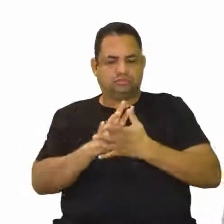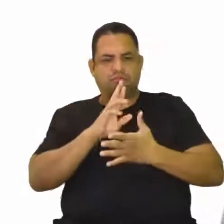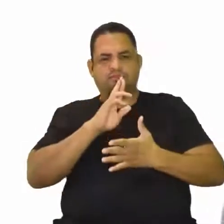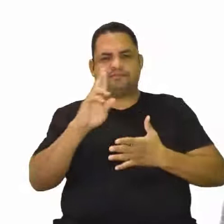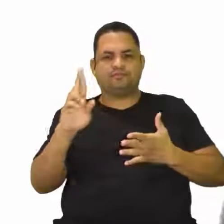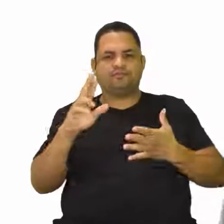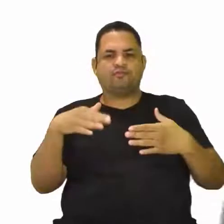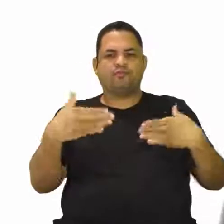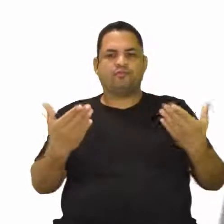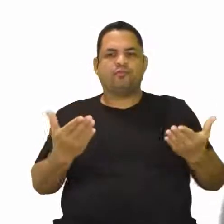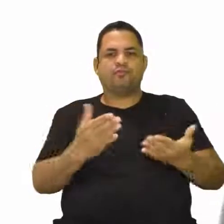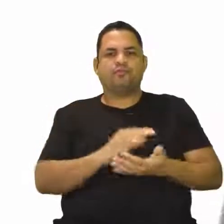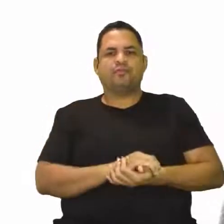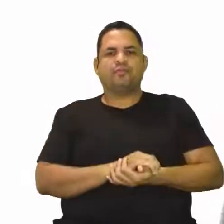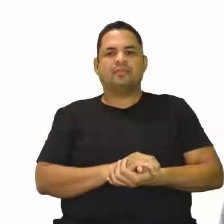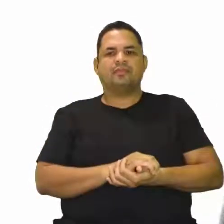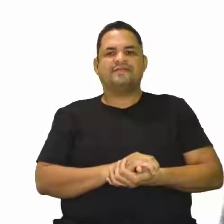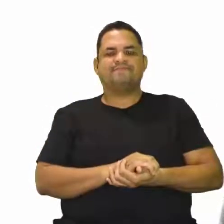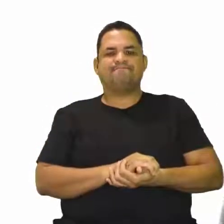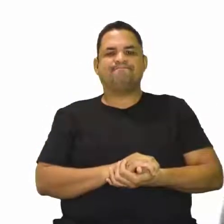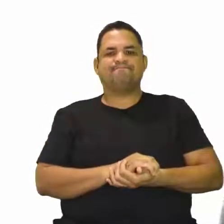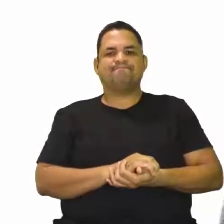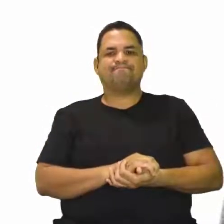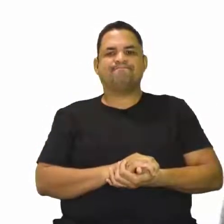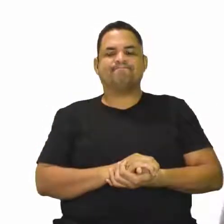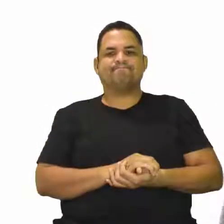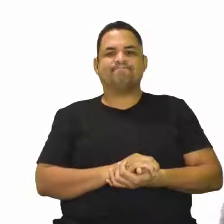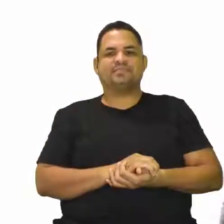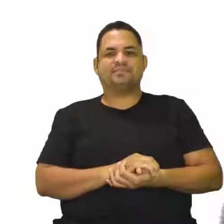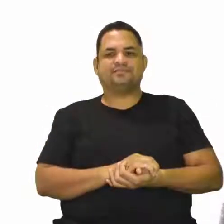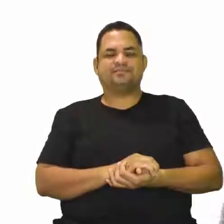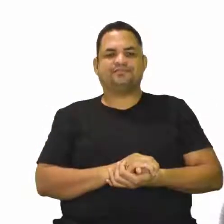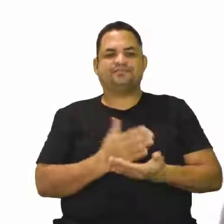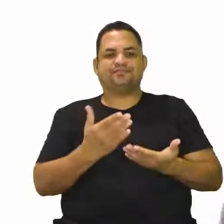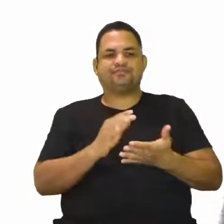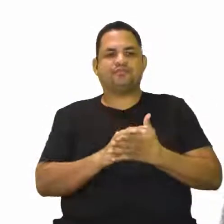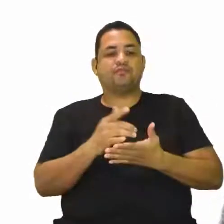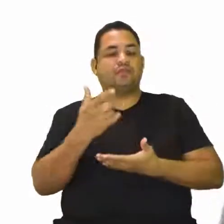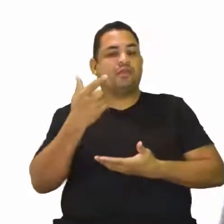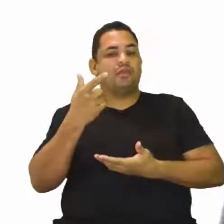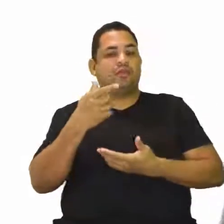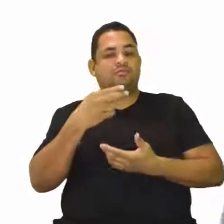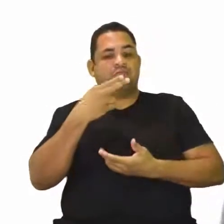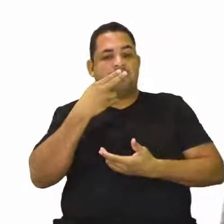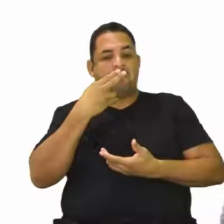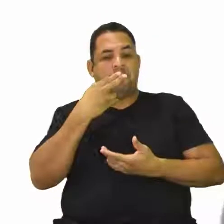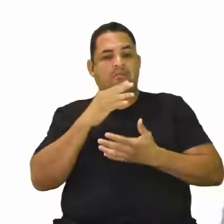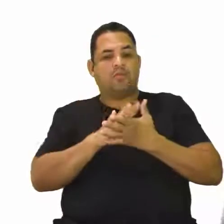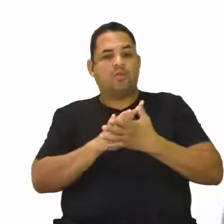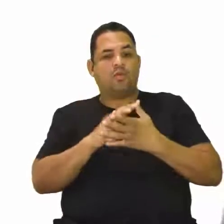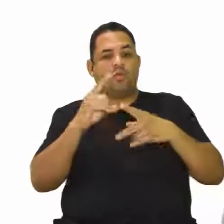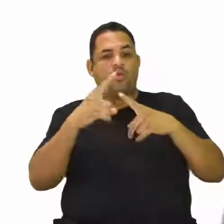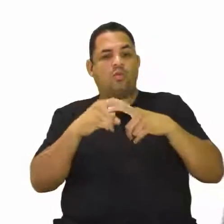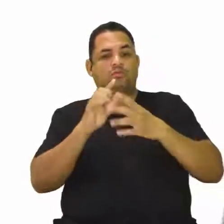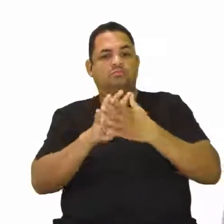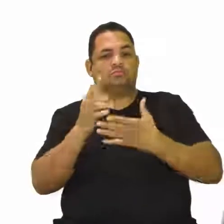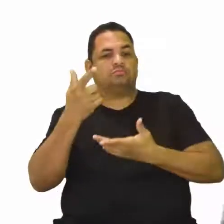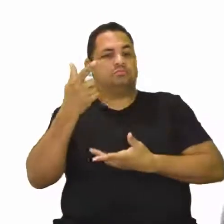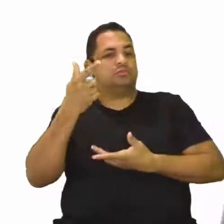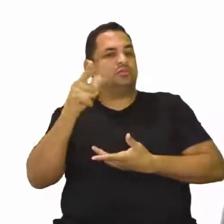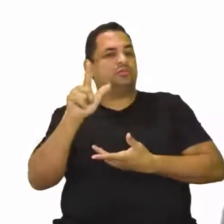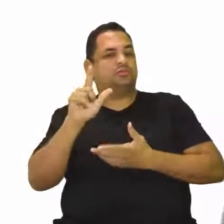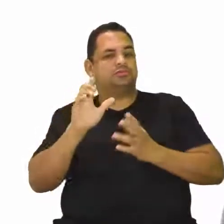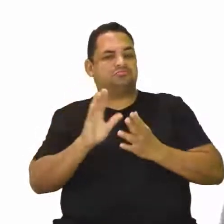isso aí sem que os da vista conseguirem dominar a cidade